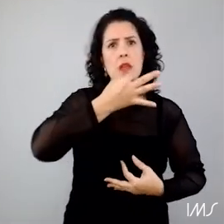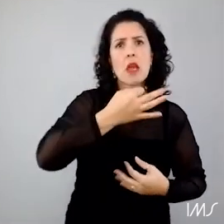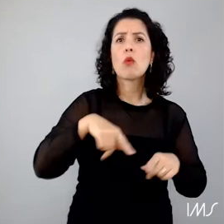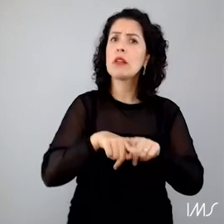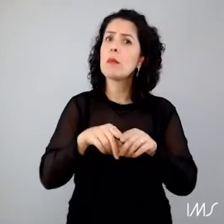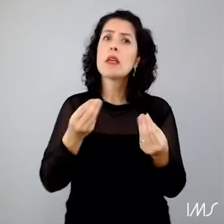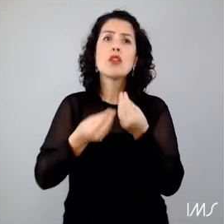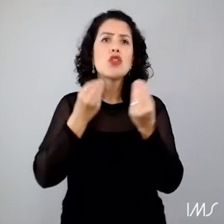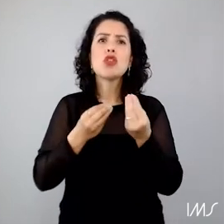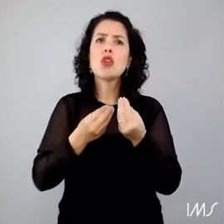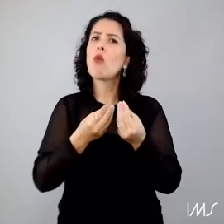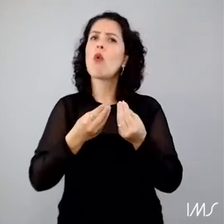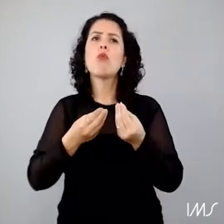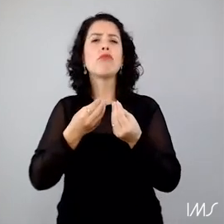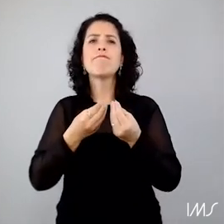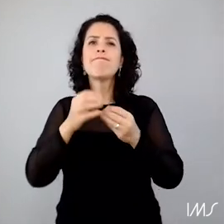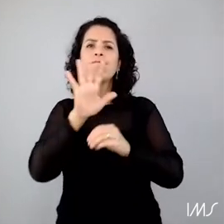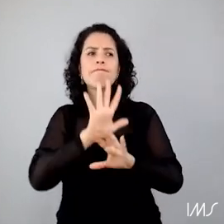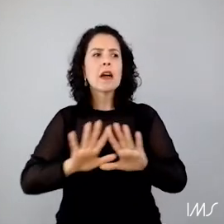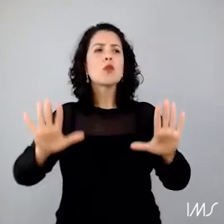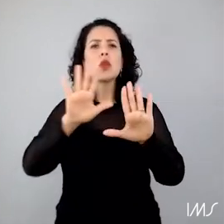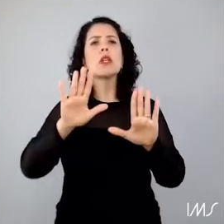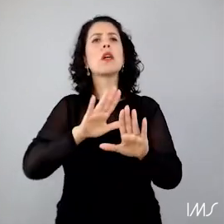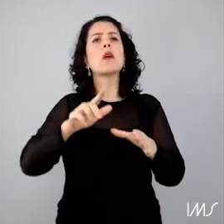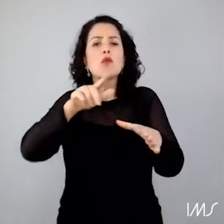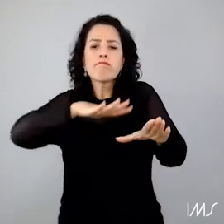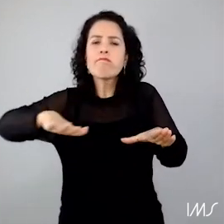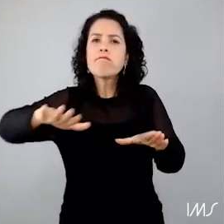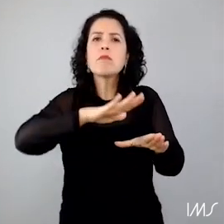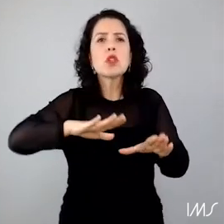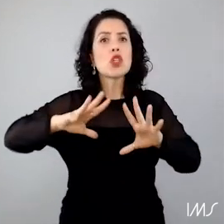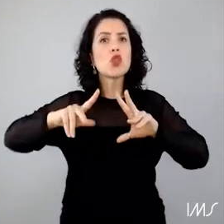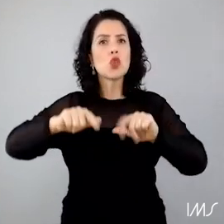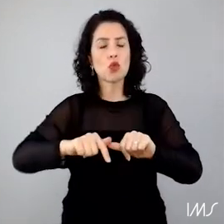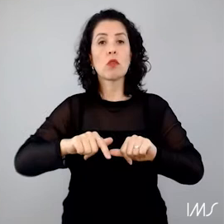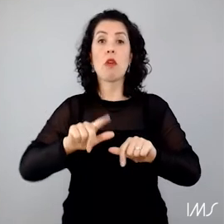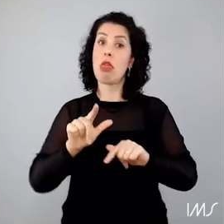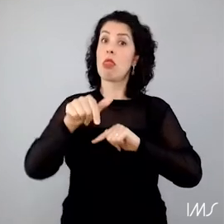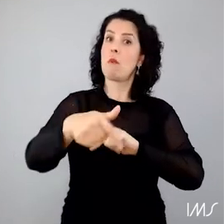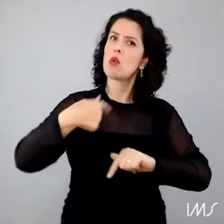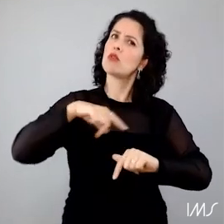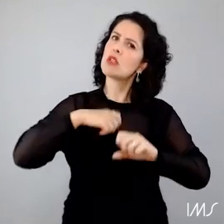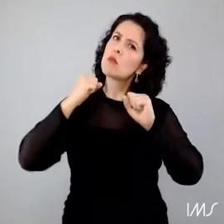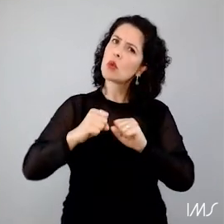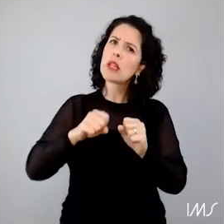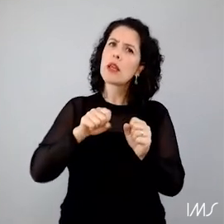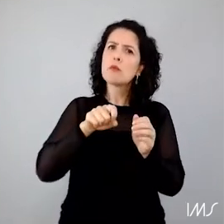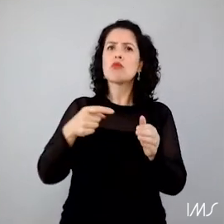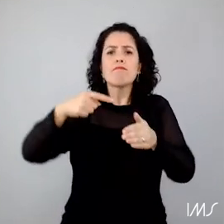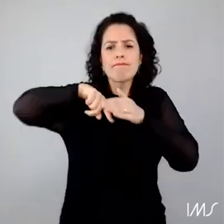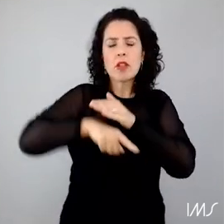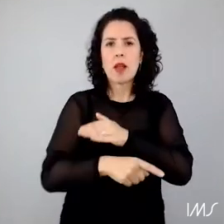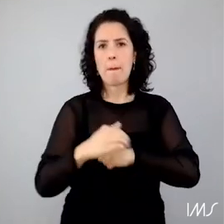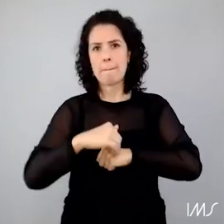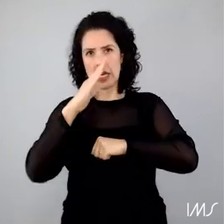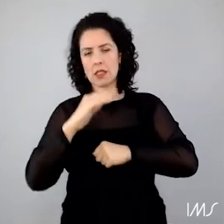numa visão panorâmica, e no momento seguinte das perguntas, teremos condições de expandir e aprofundar essas e